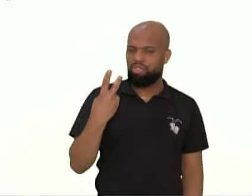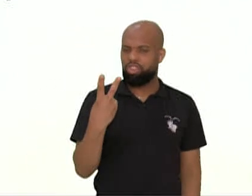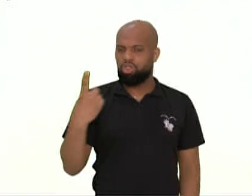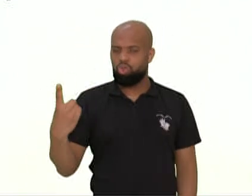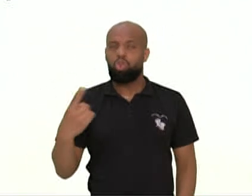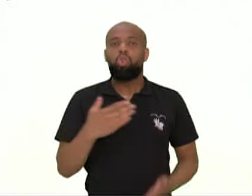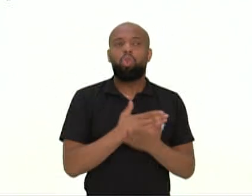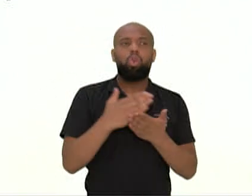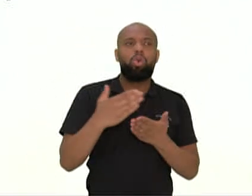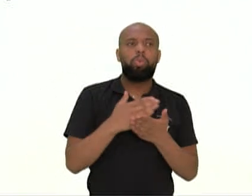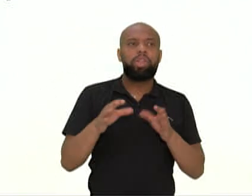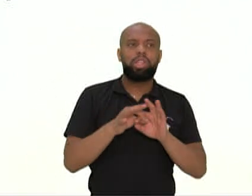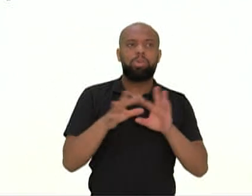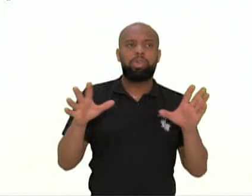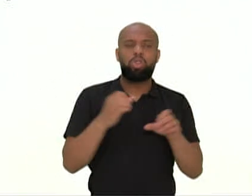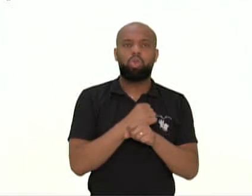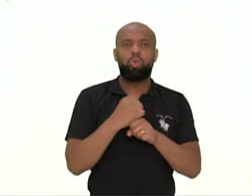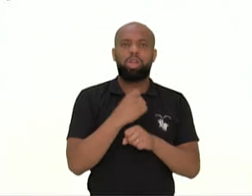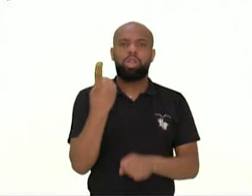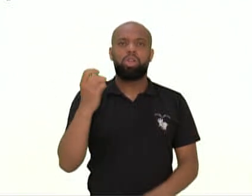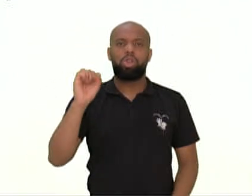só começariam a ser libertados em